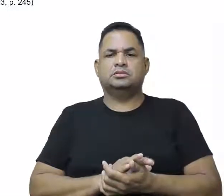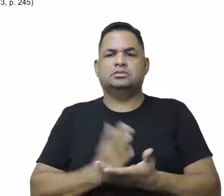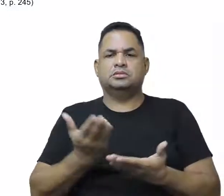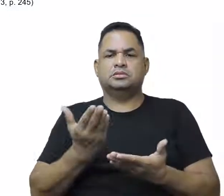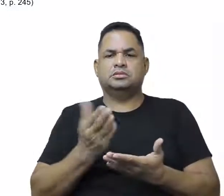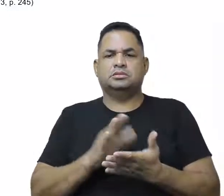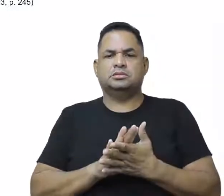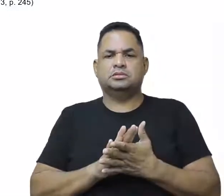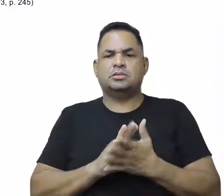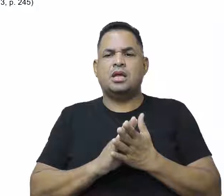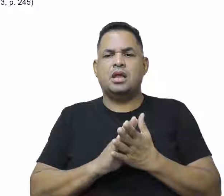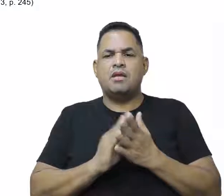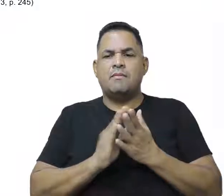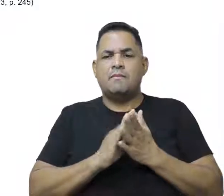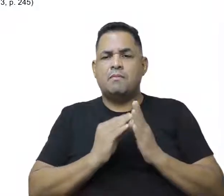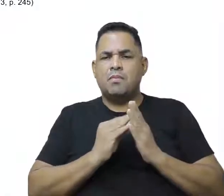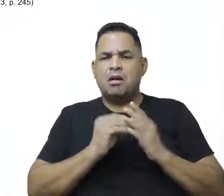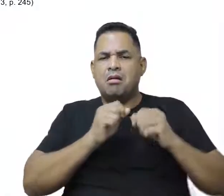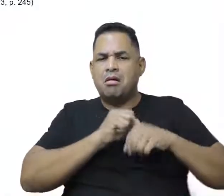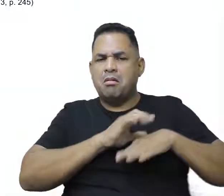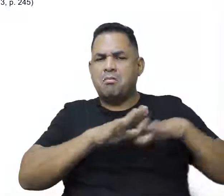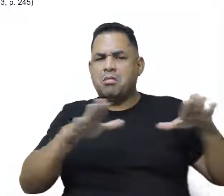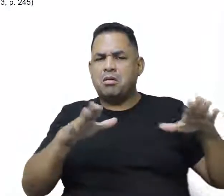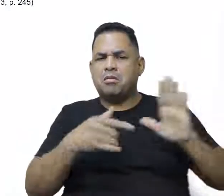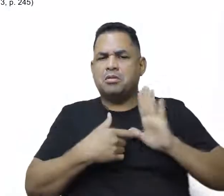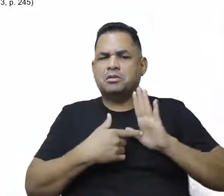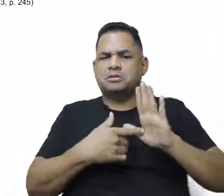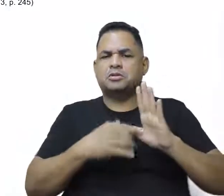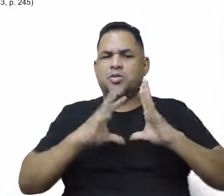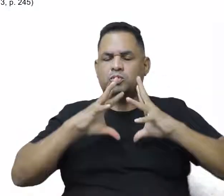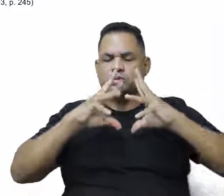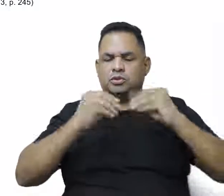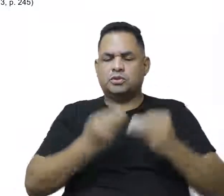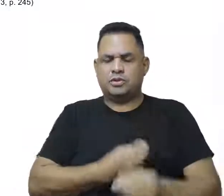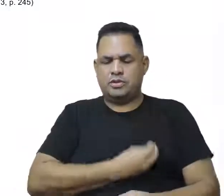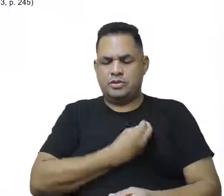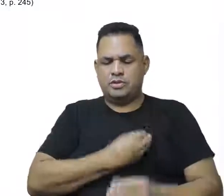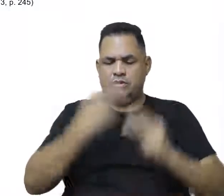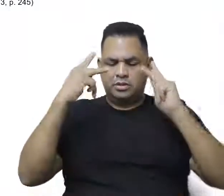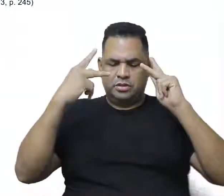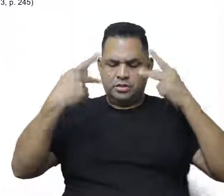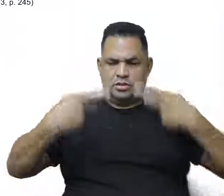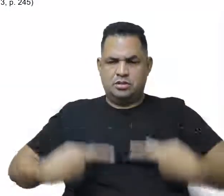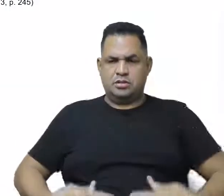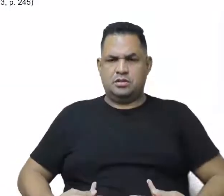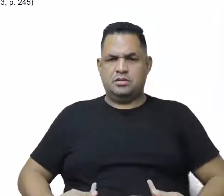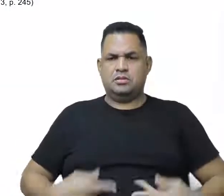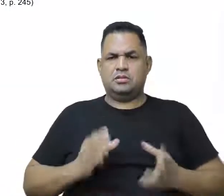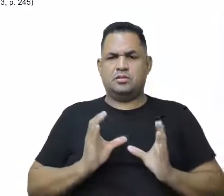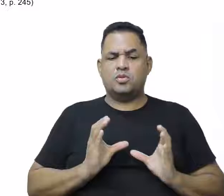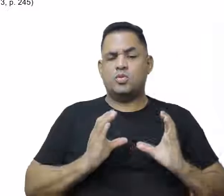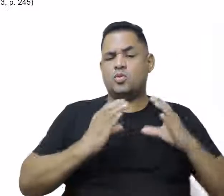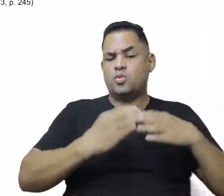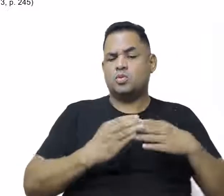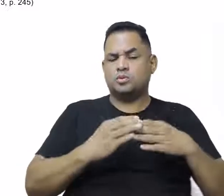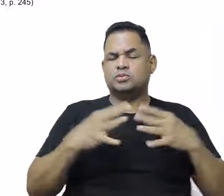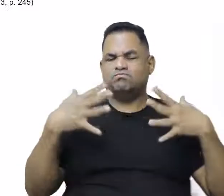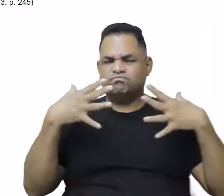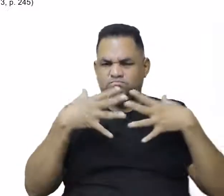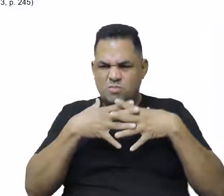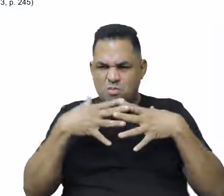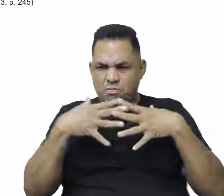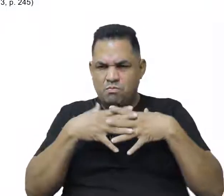expressando a totalidade da vida humana. Então, para o Taylor, a cultura, ela é esse conjunto complexo,